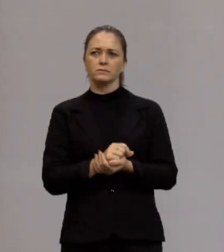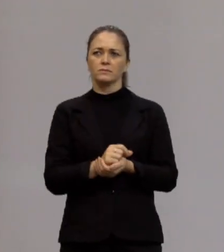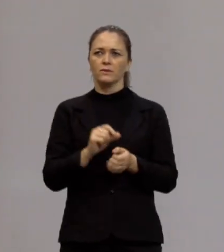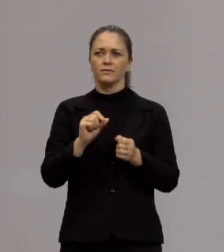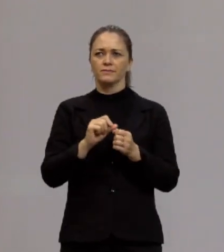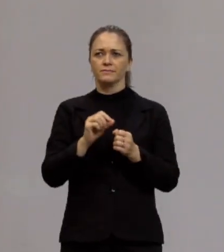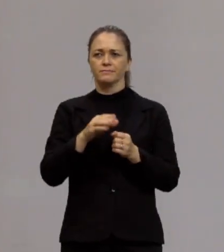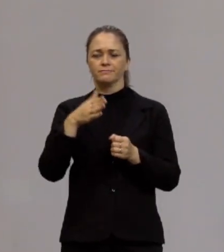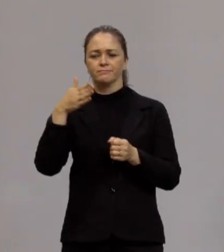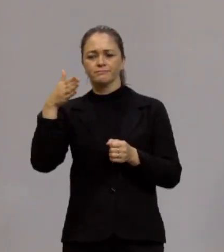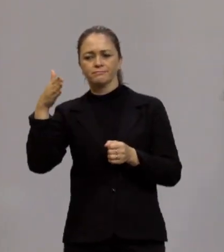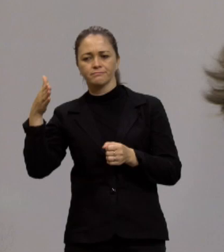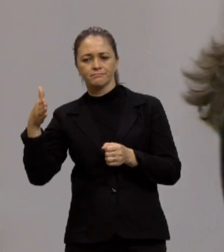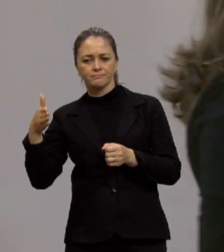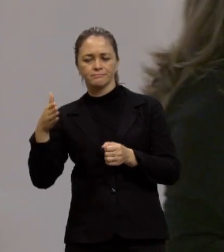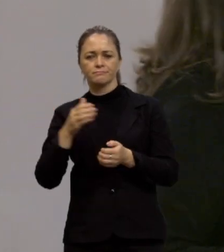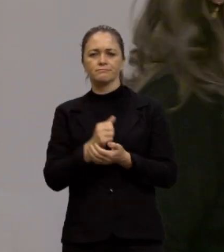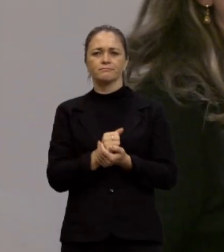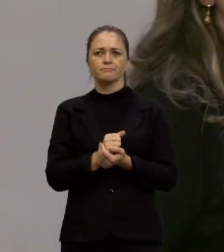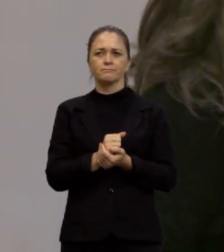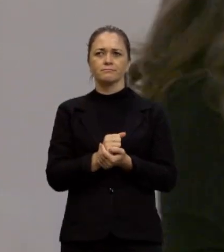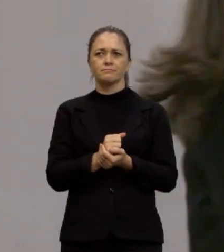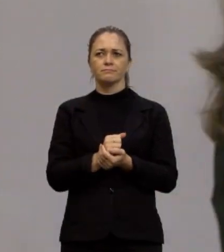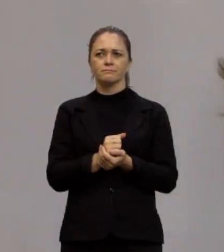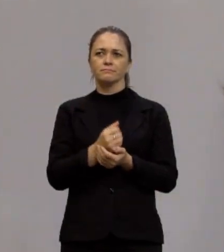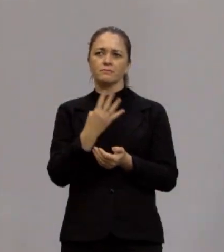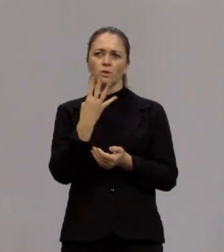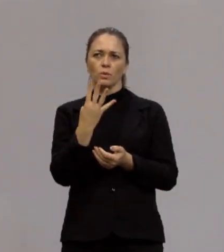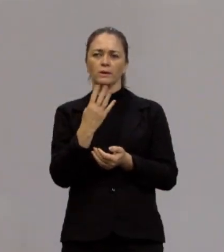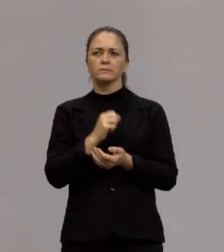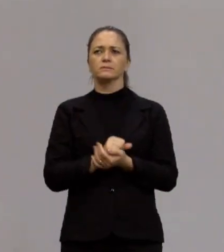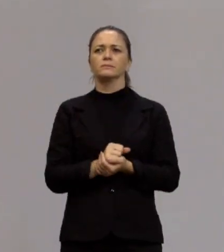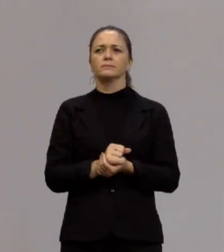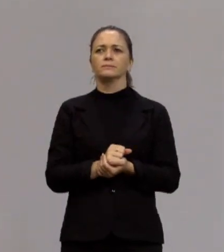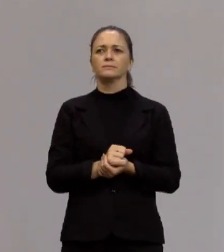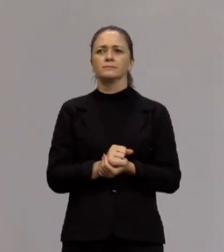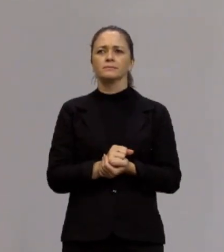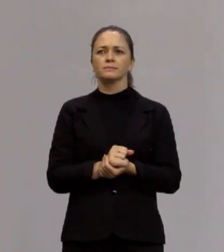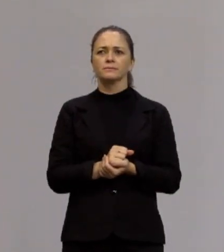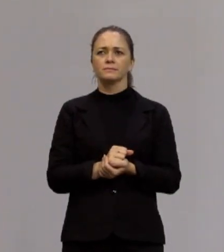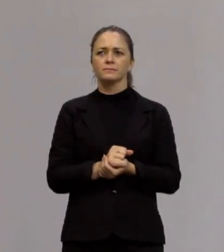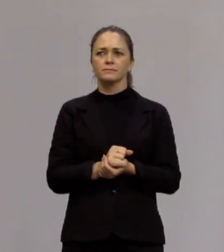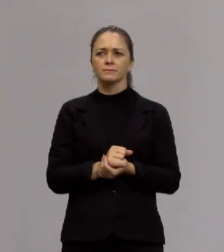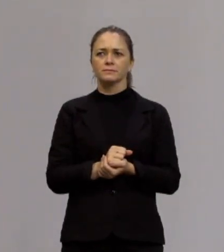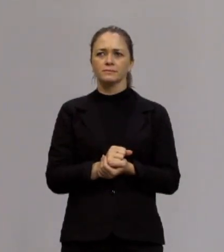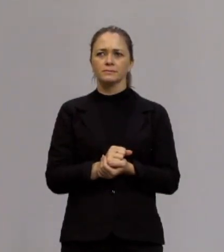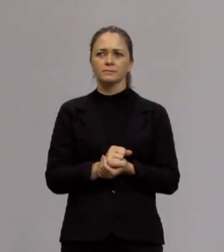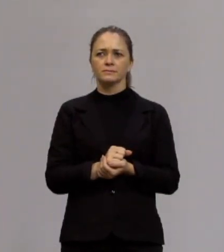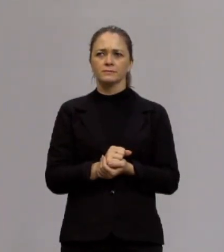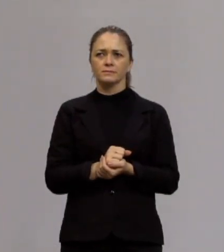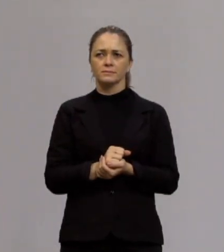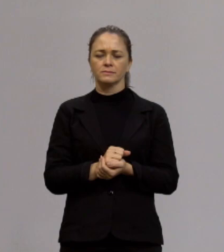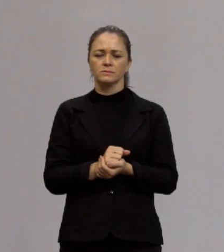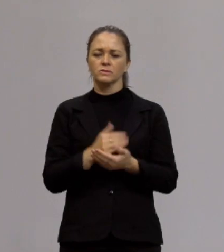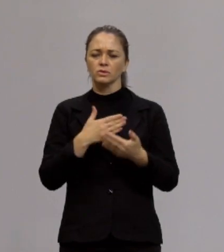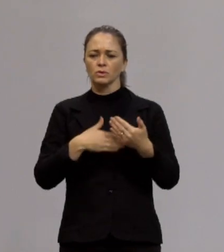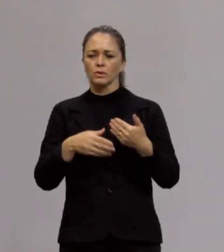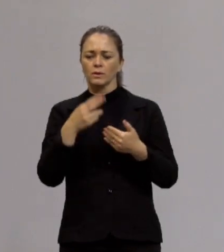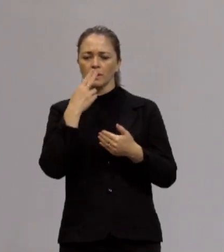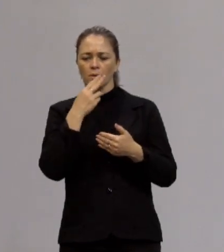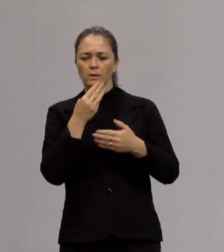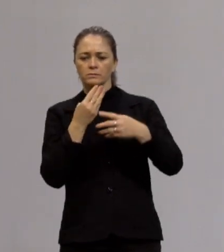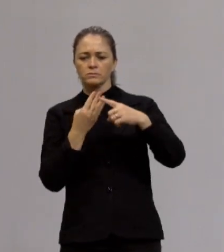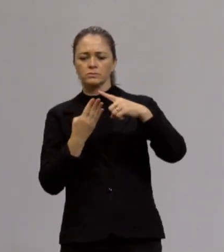ladinho. É 4, né? Então, ó, 4. Todas elas